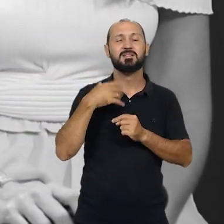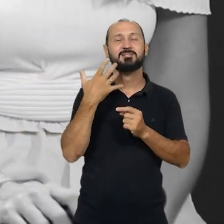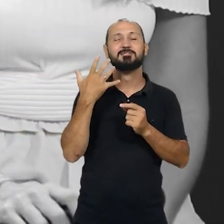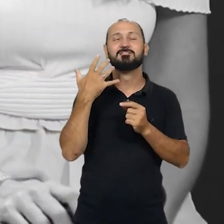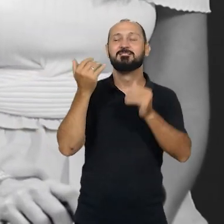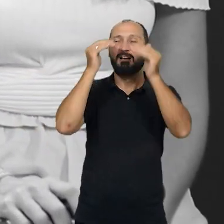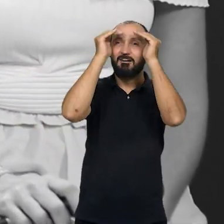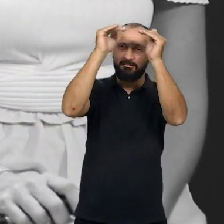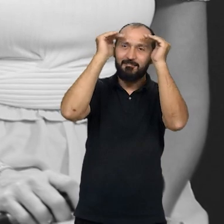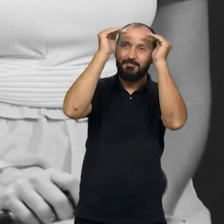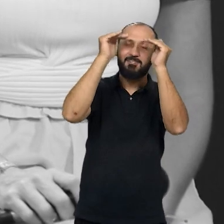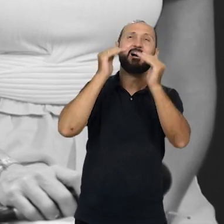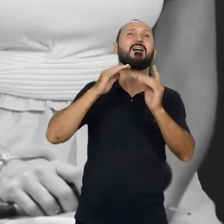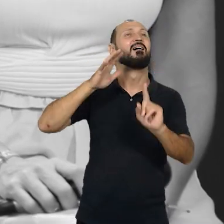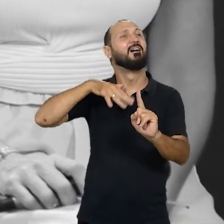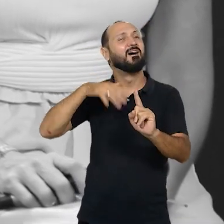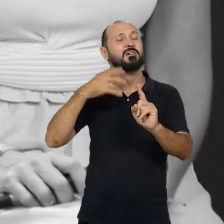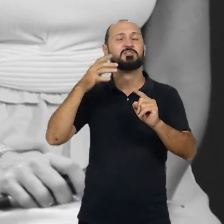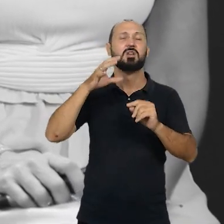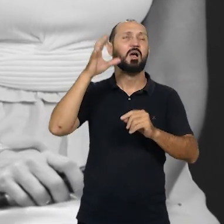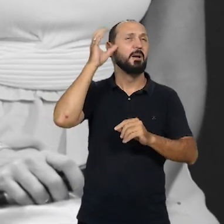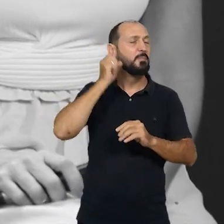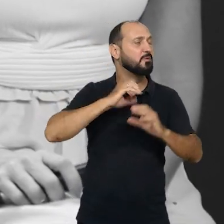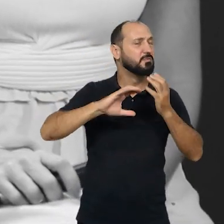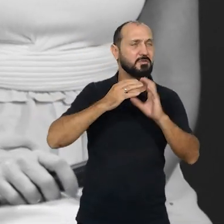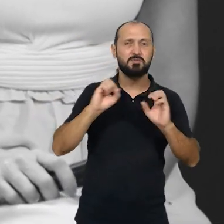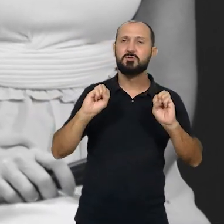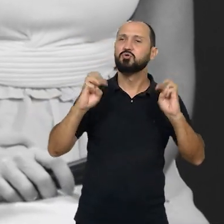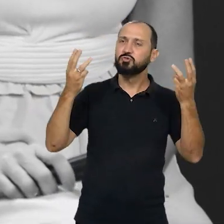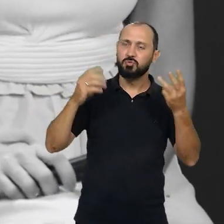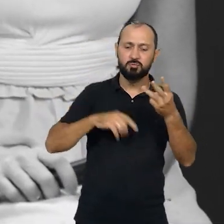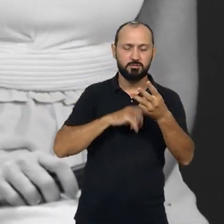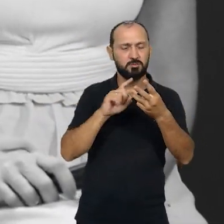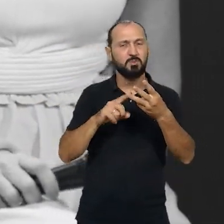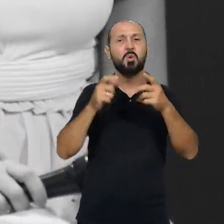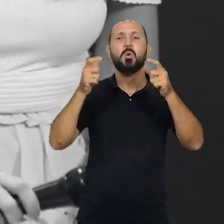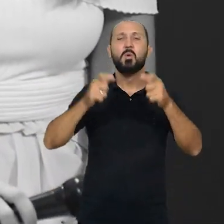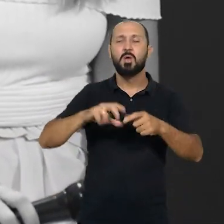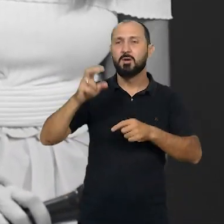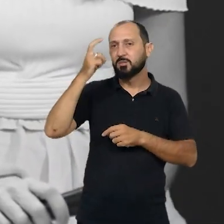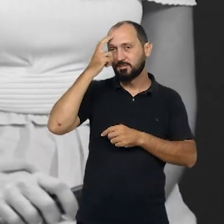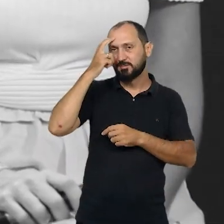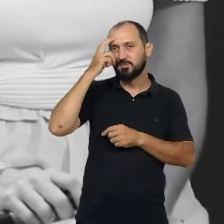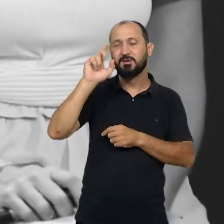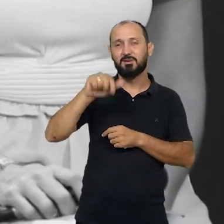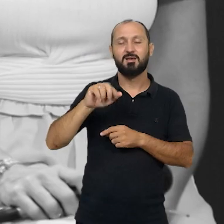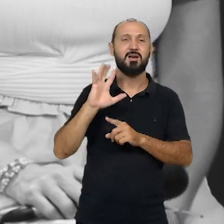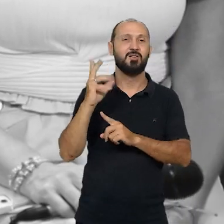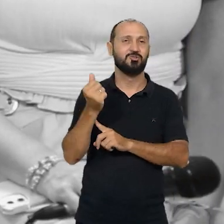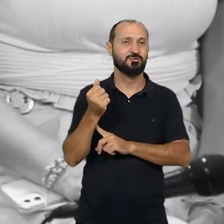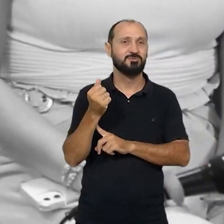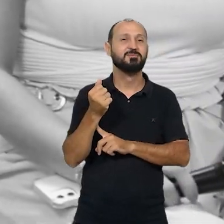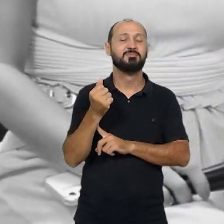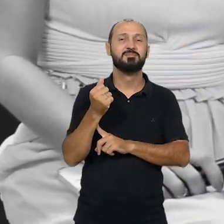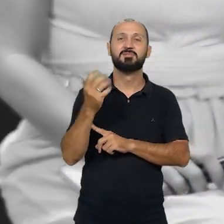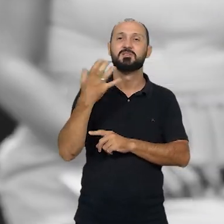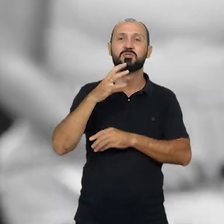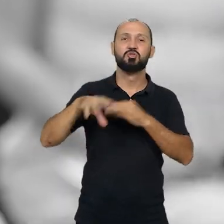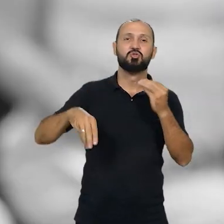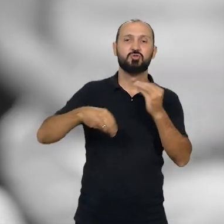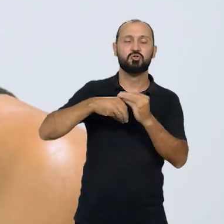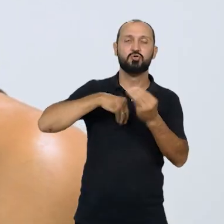si, como a arte, ela é feminina para mim. Ela é como se fosse alguma